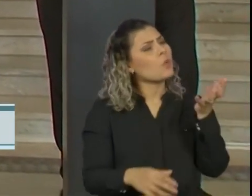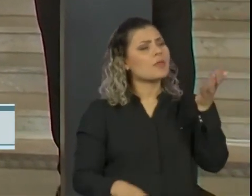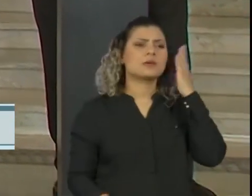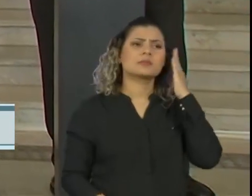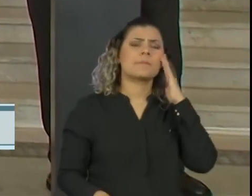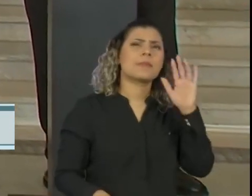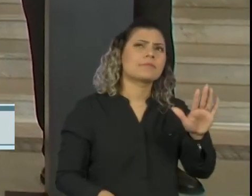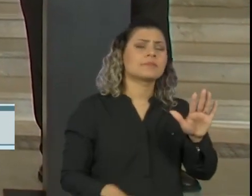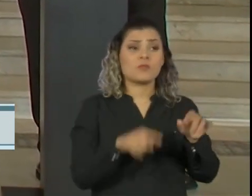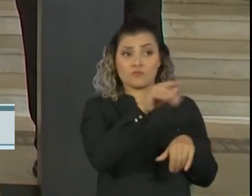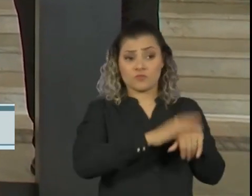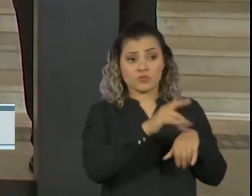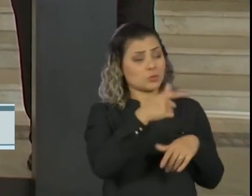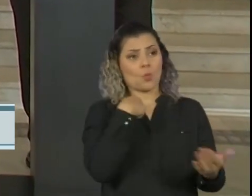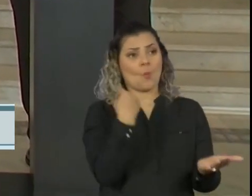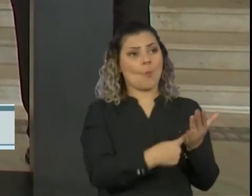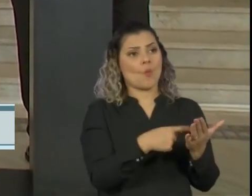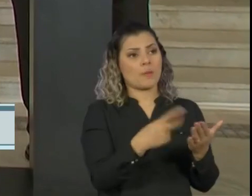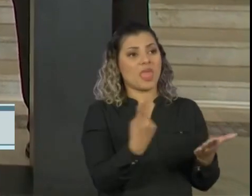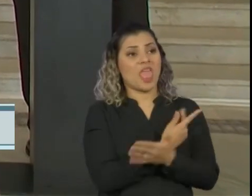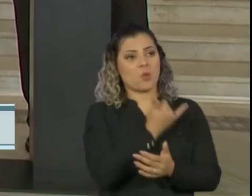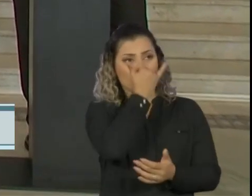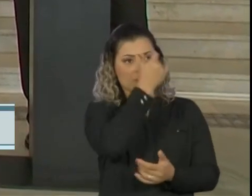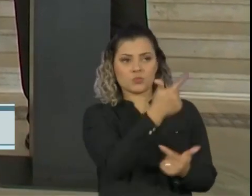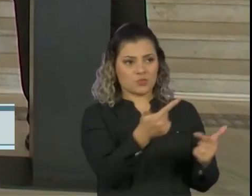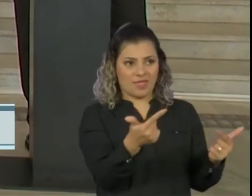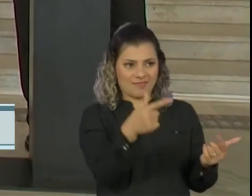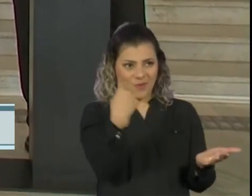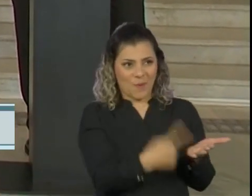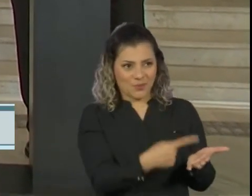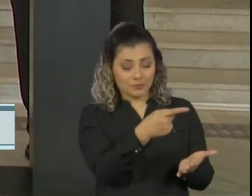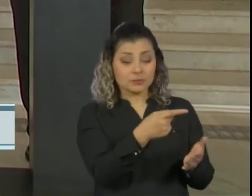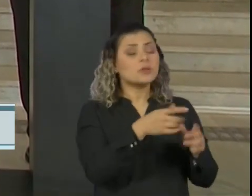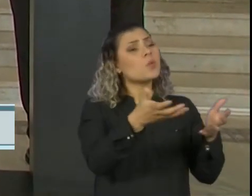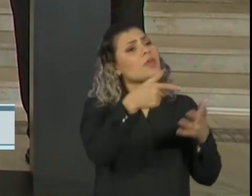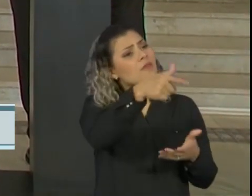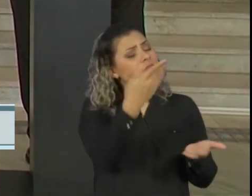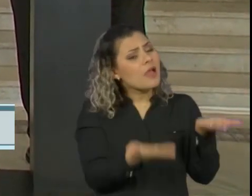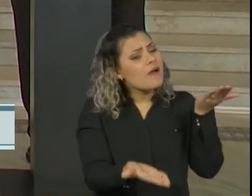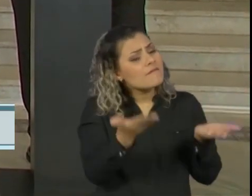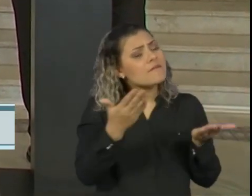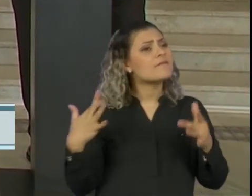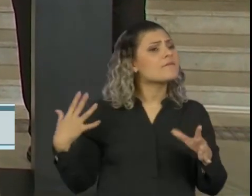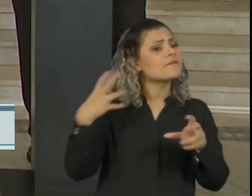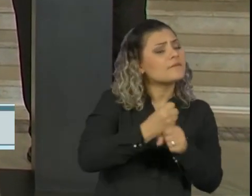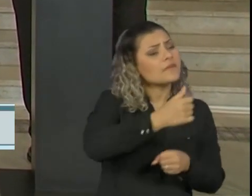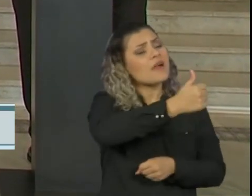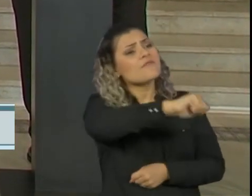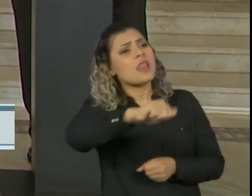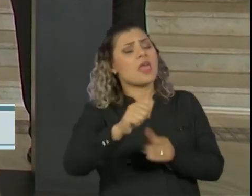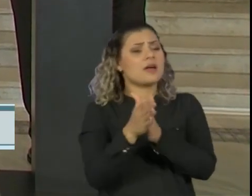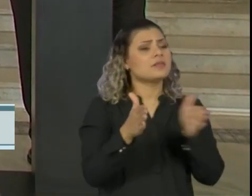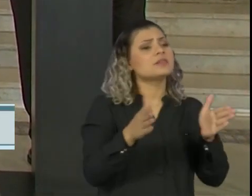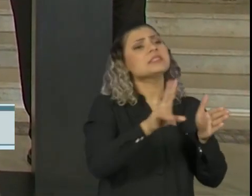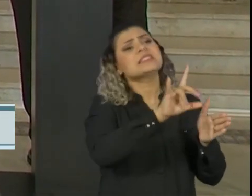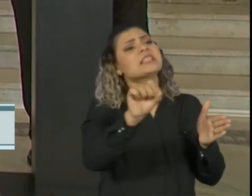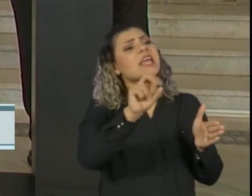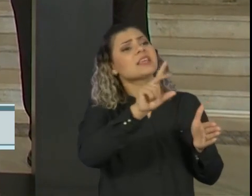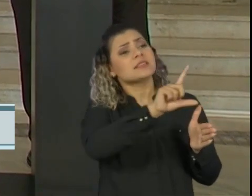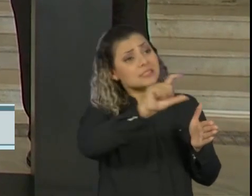vezes falou aqui que o senhor não tem compromisso com o erro. Eu queria que o senhor fizesse um balanço desses 100 dias de quarentena, se o senhor consegue fazer